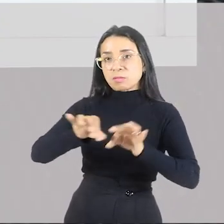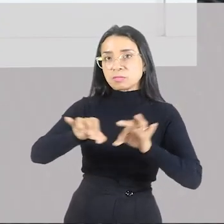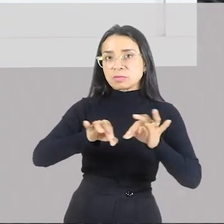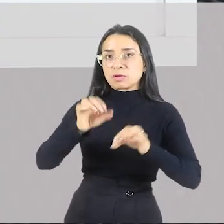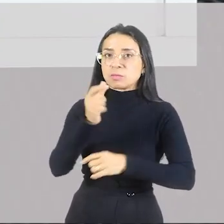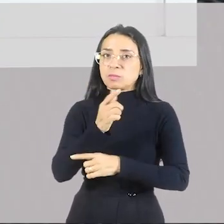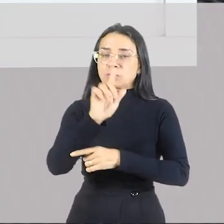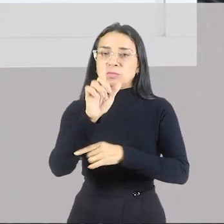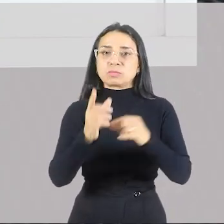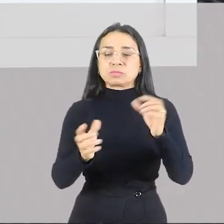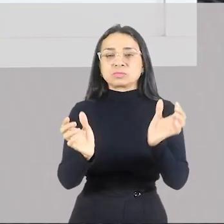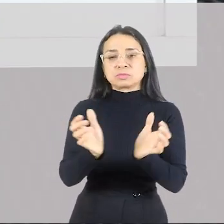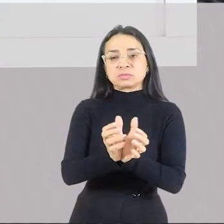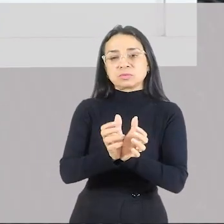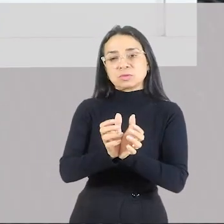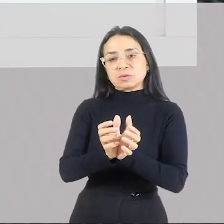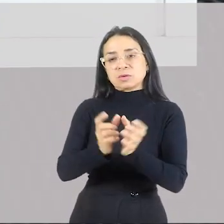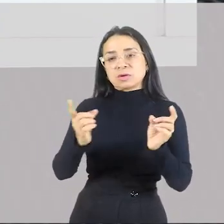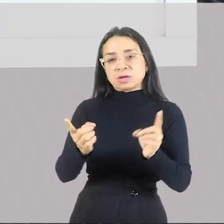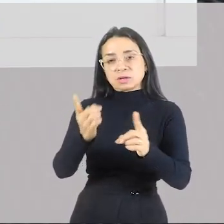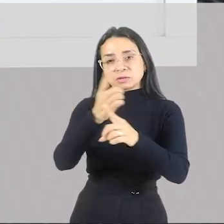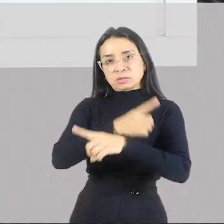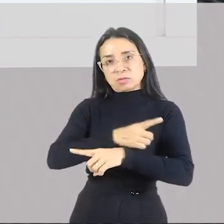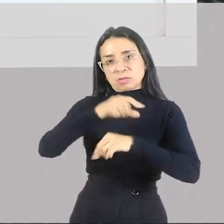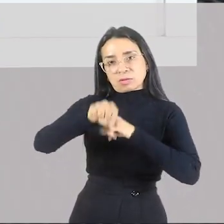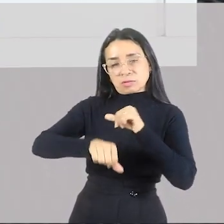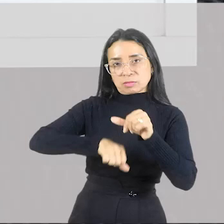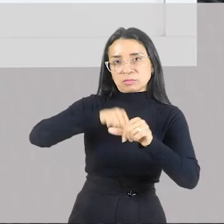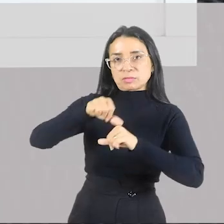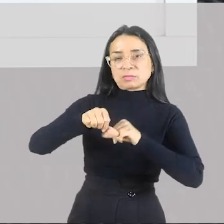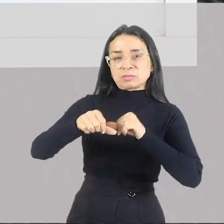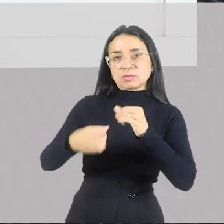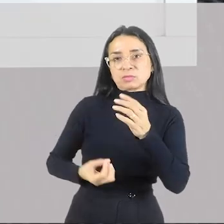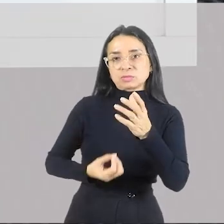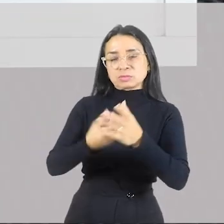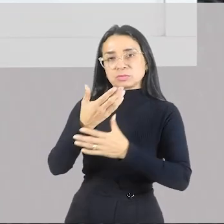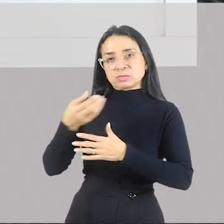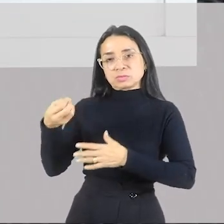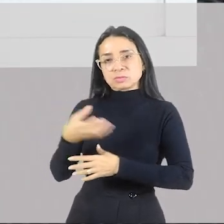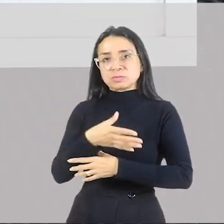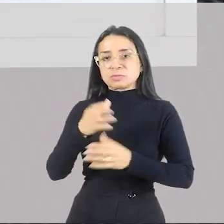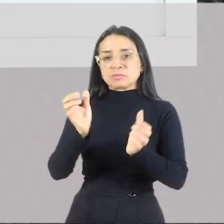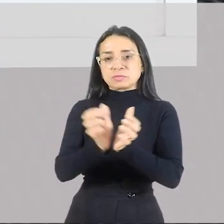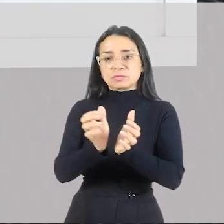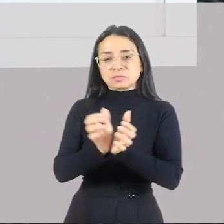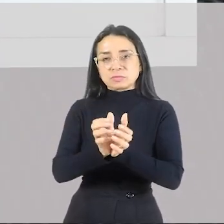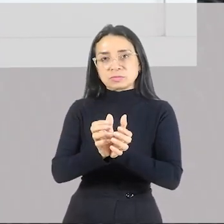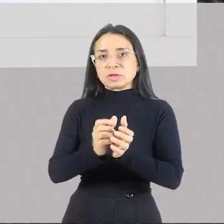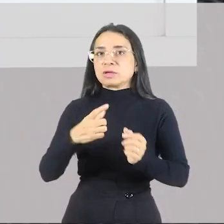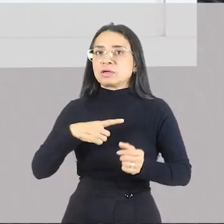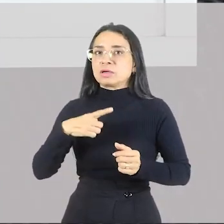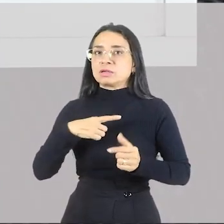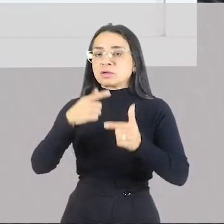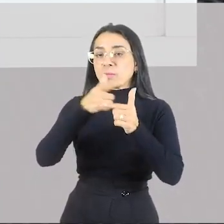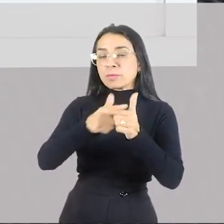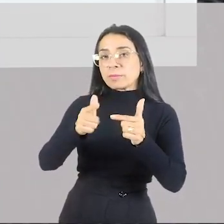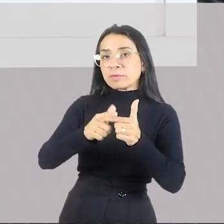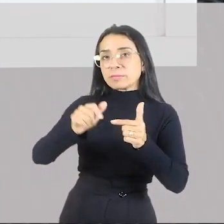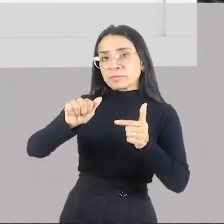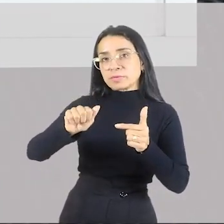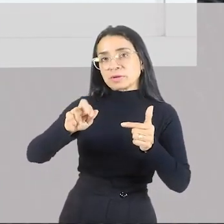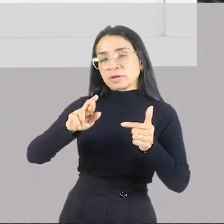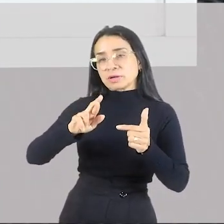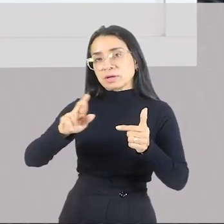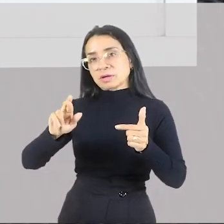Ou seja, a troca dos elementos forma um outro grupo, aí você tem um problema de arranjo, tá? Então,